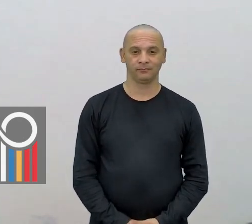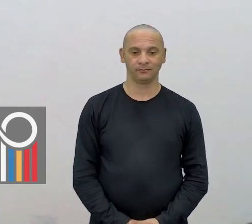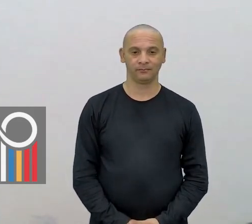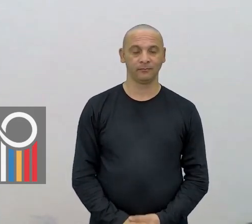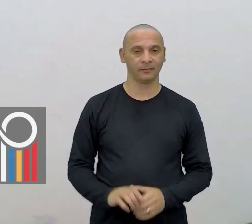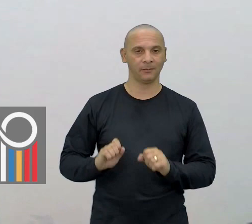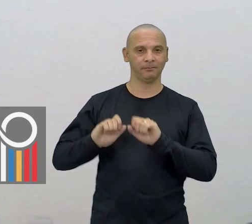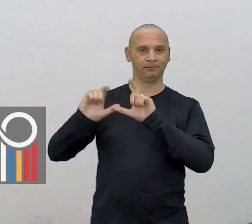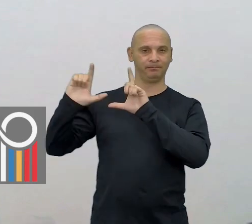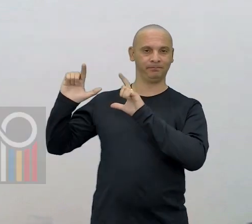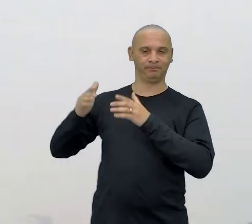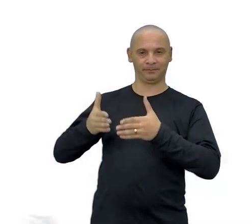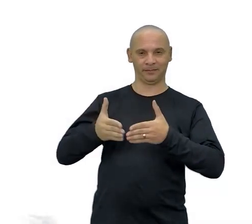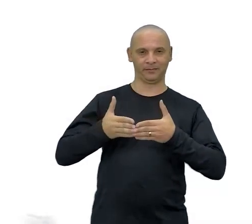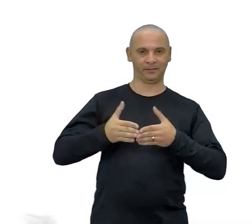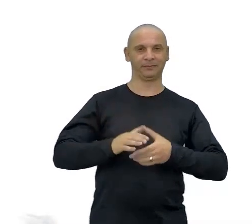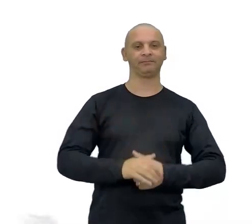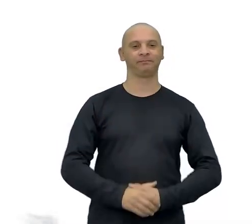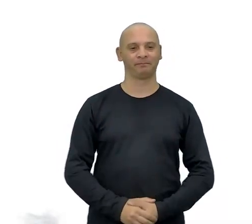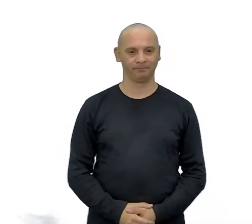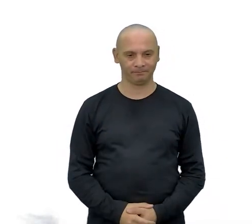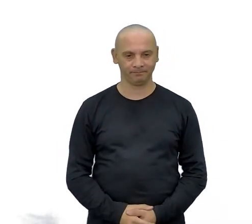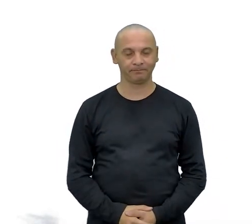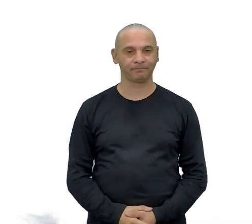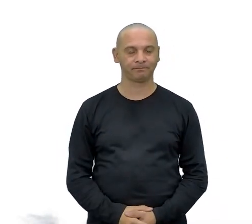Pode compartilhar, por favor.